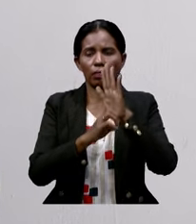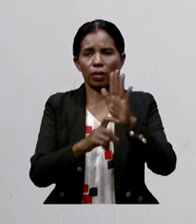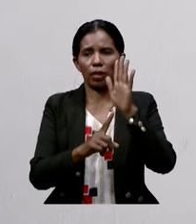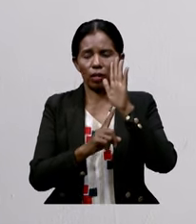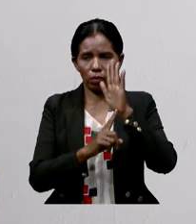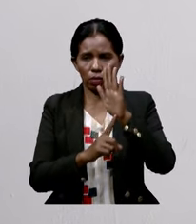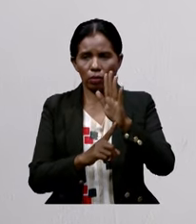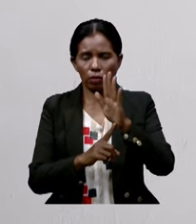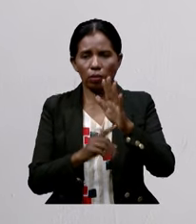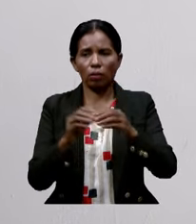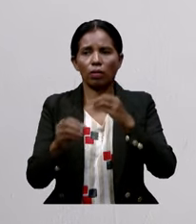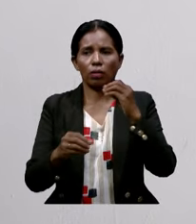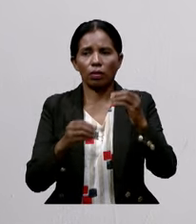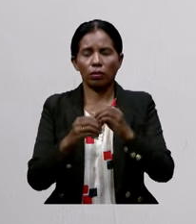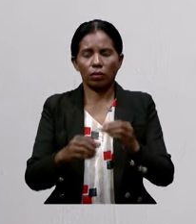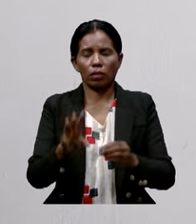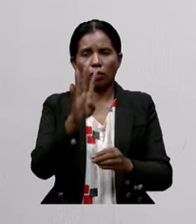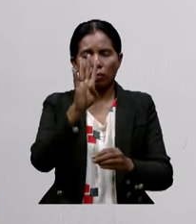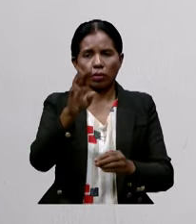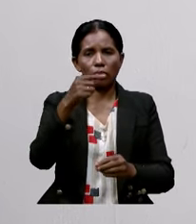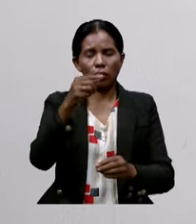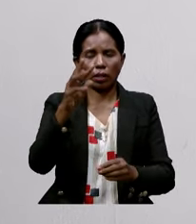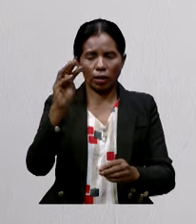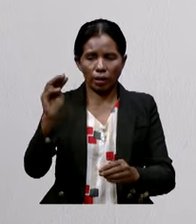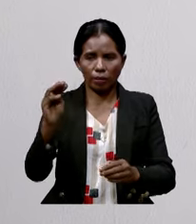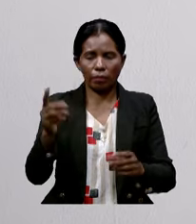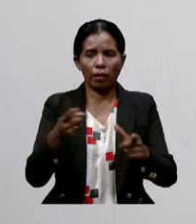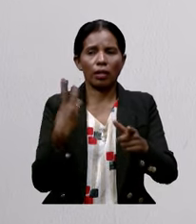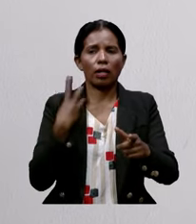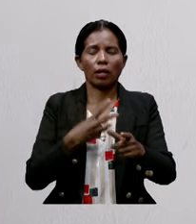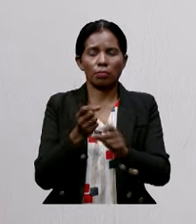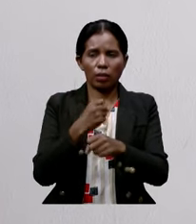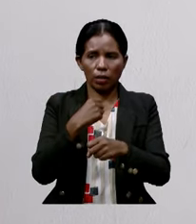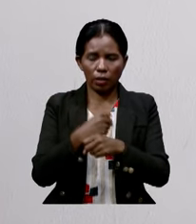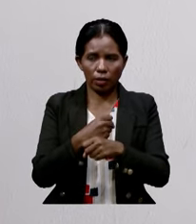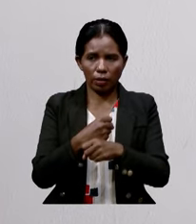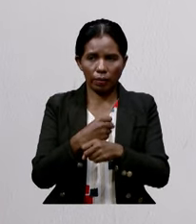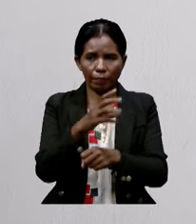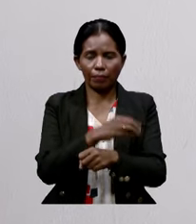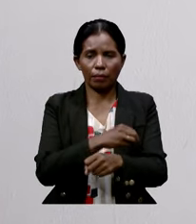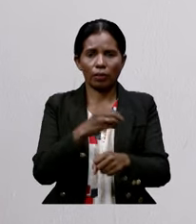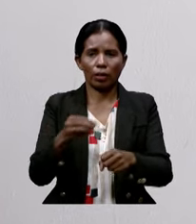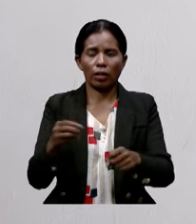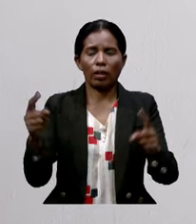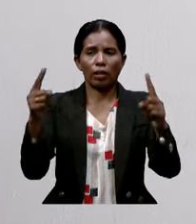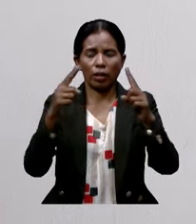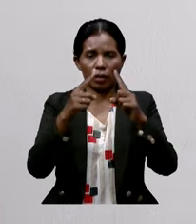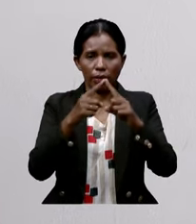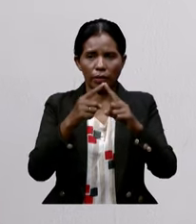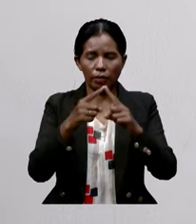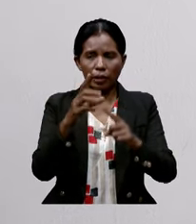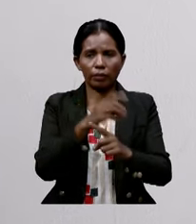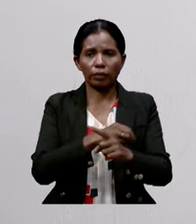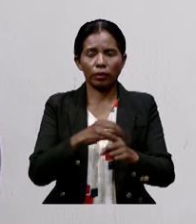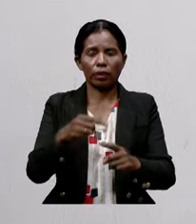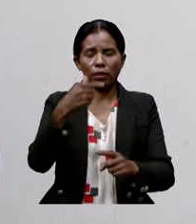de 4G mais e atualmente a Mihalo ela lançamento do piloto para lançar